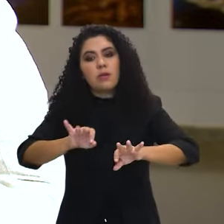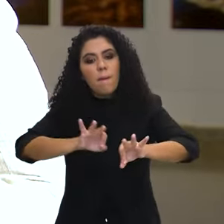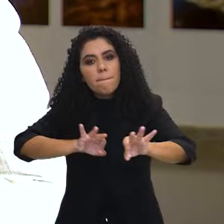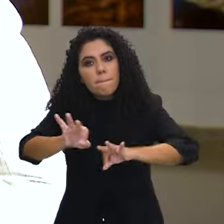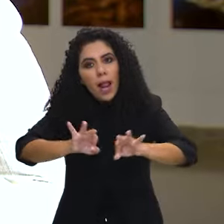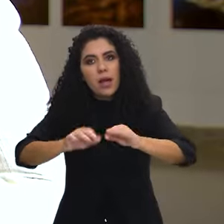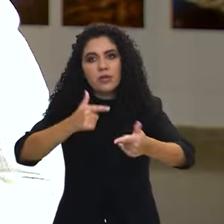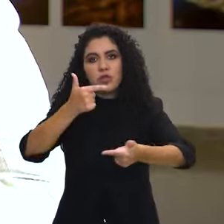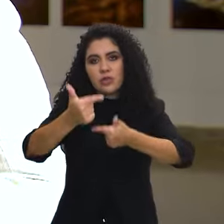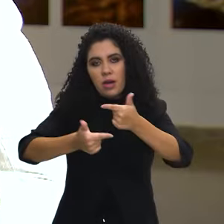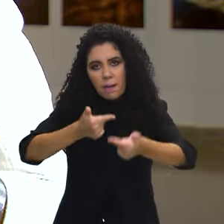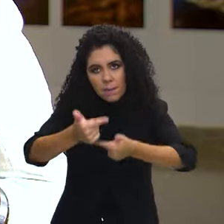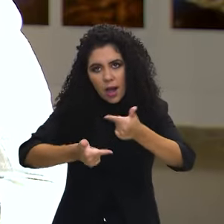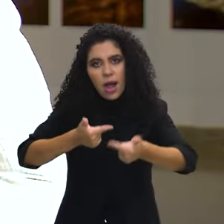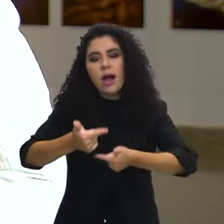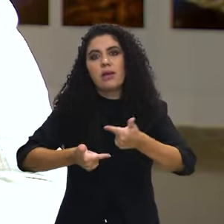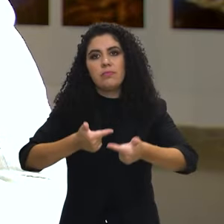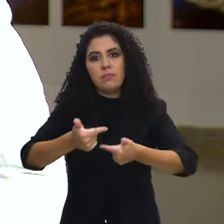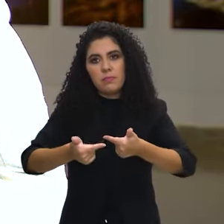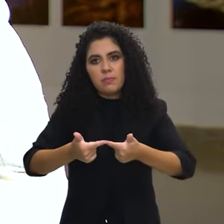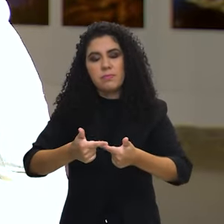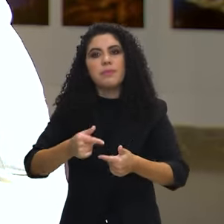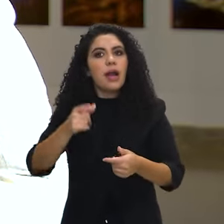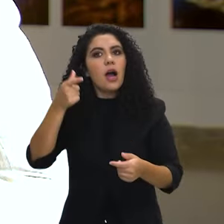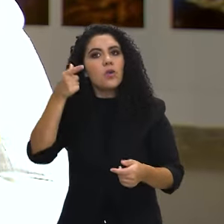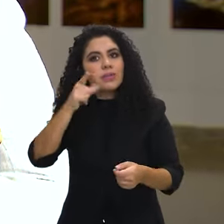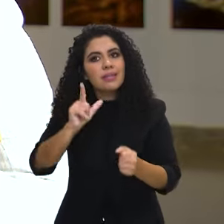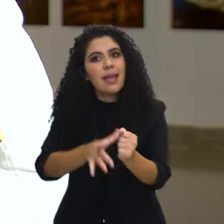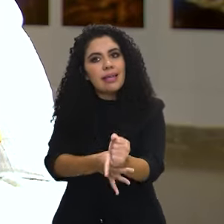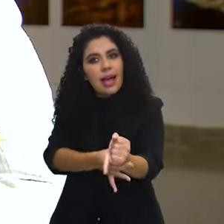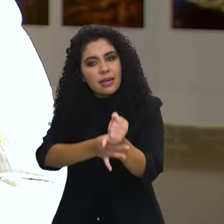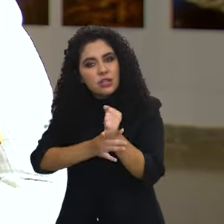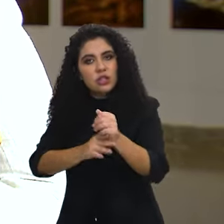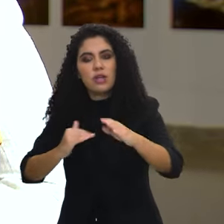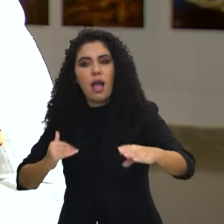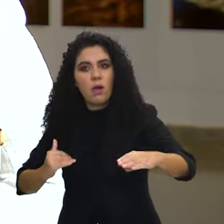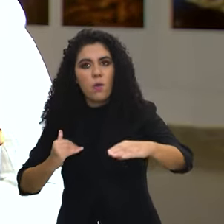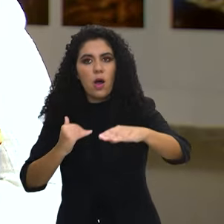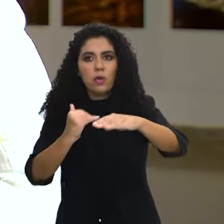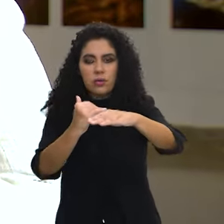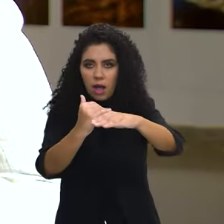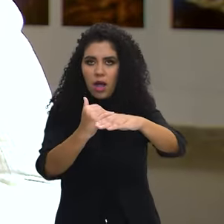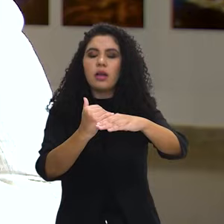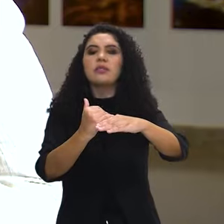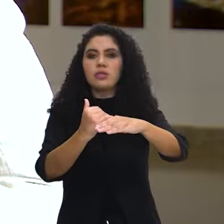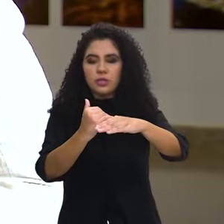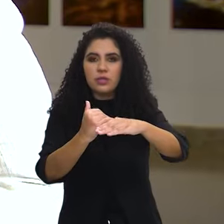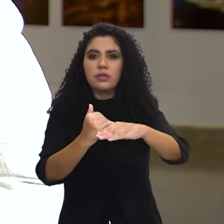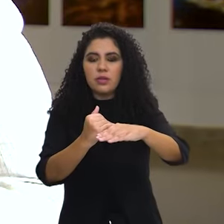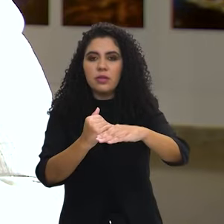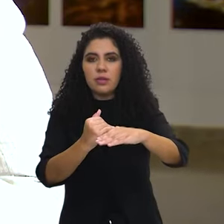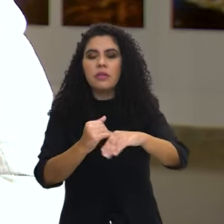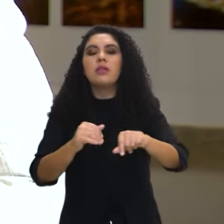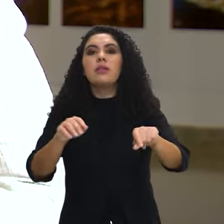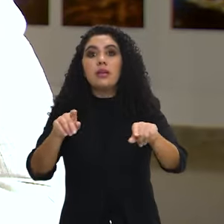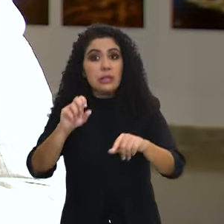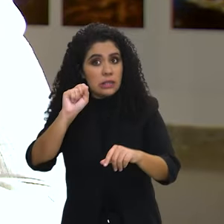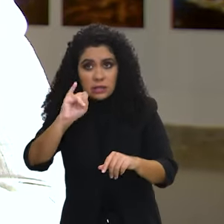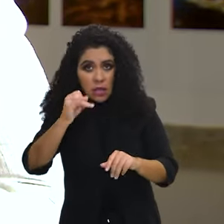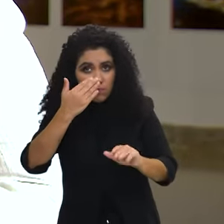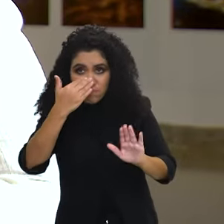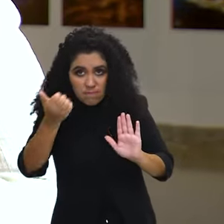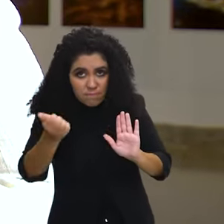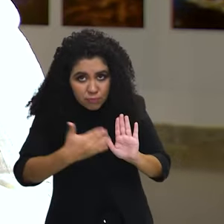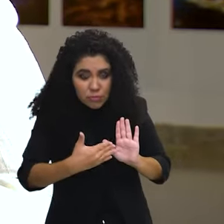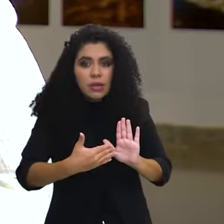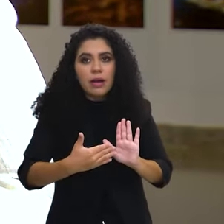trabalho um plano de trabalho para conseguir tentar garantir a questão da igualdade e se nesse não ainda assim não